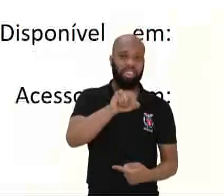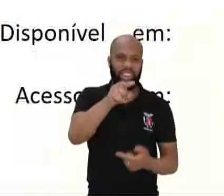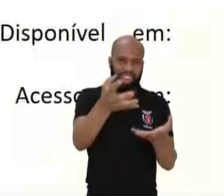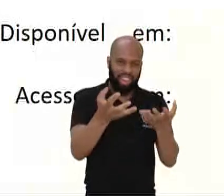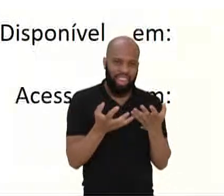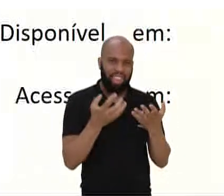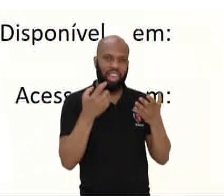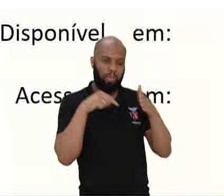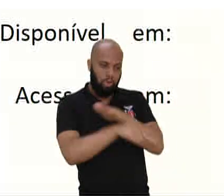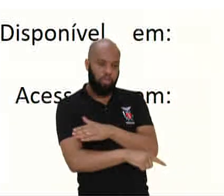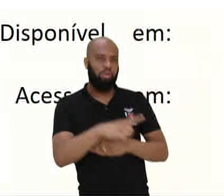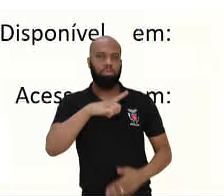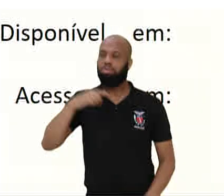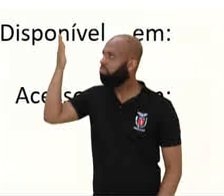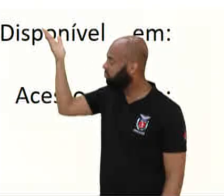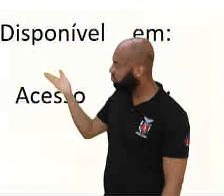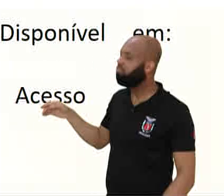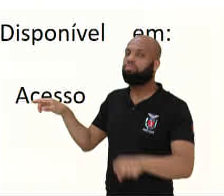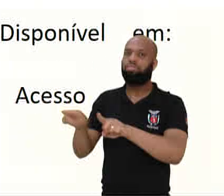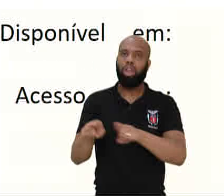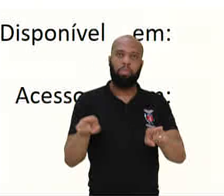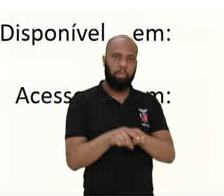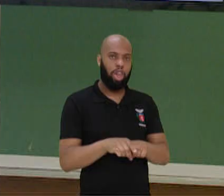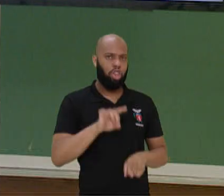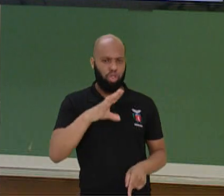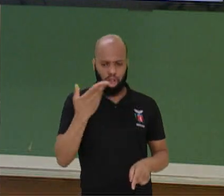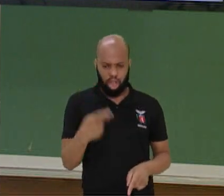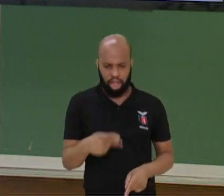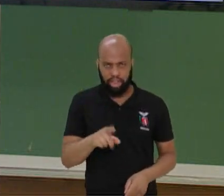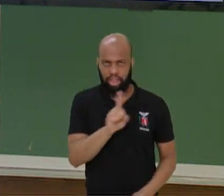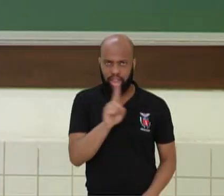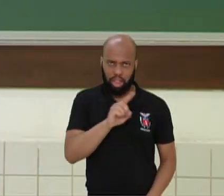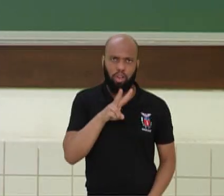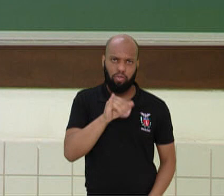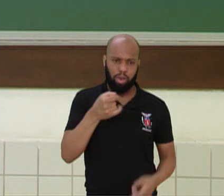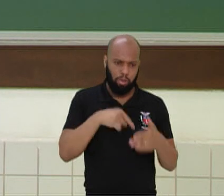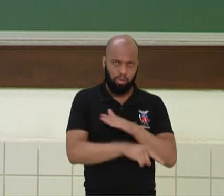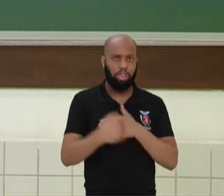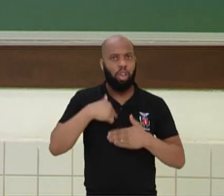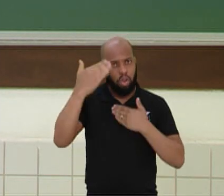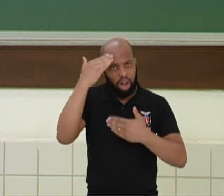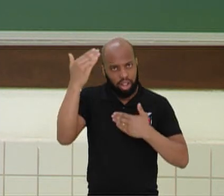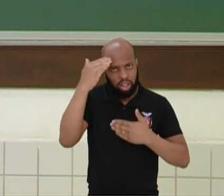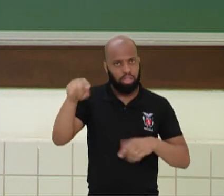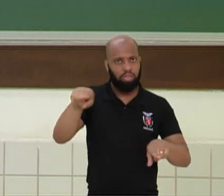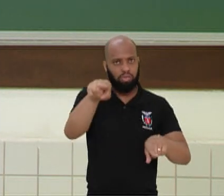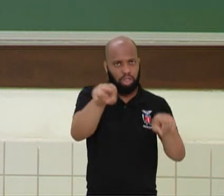que leiam e busquem além do que foi dito aqui na aula. Eu